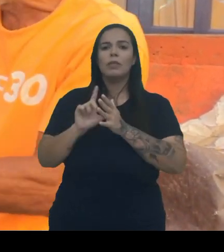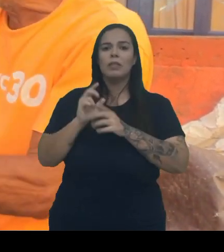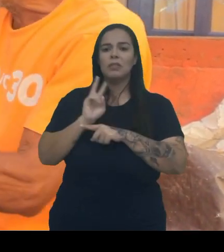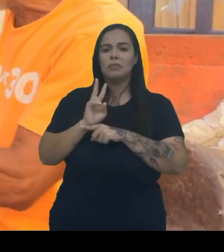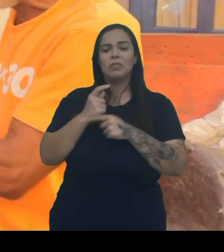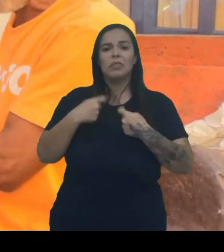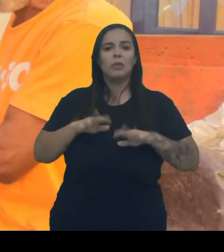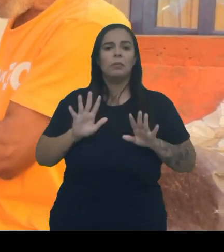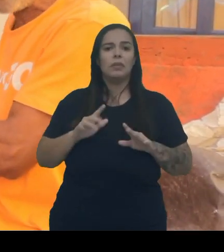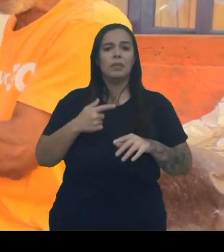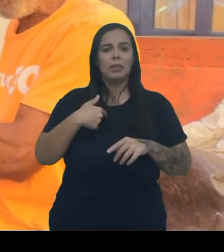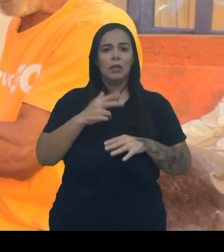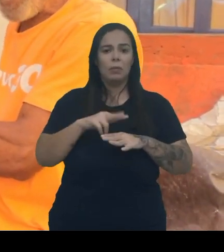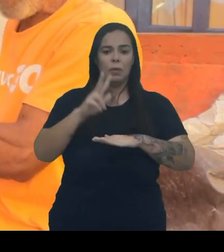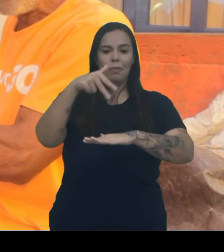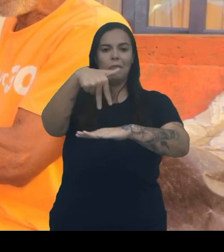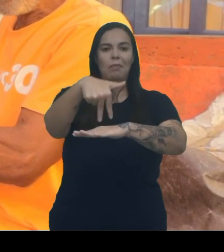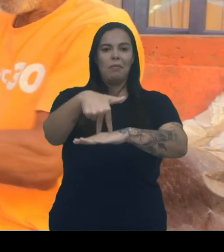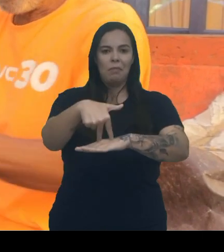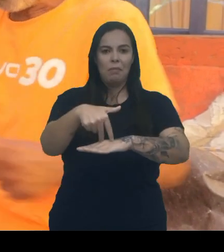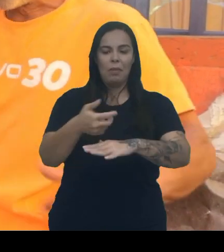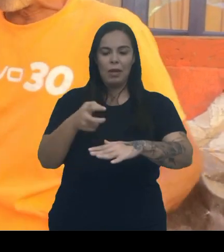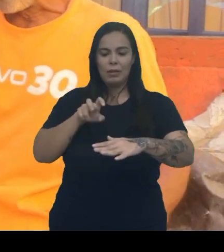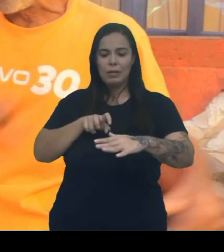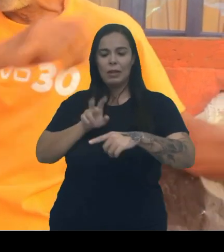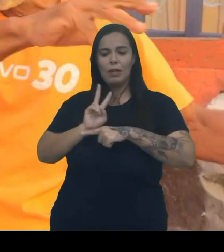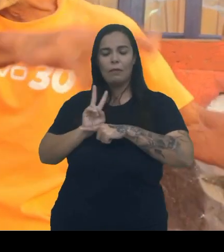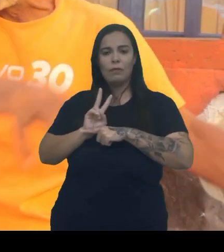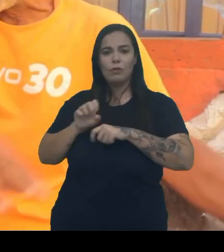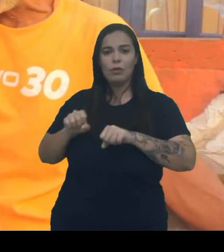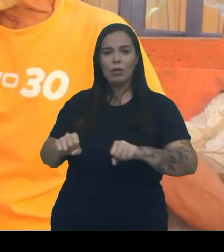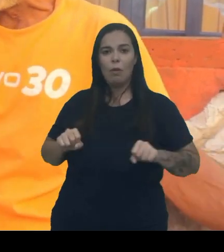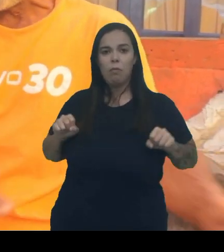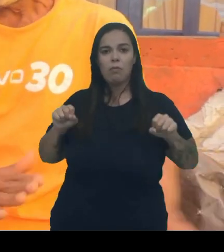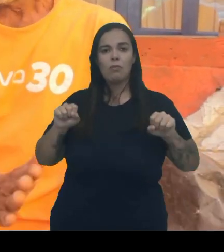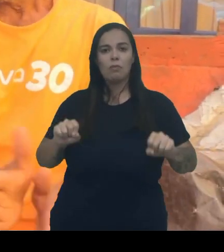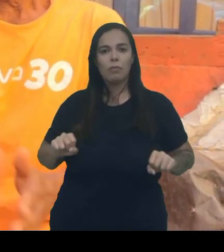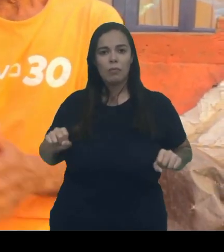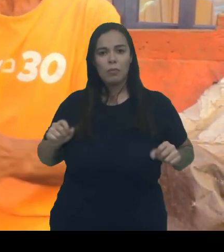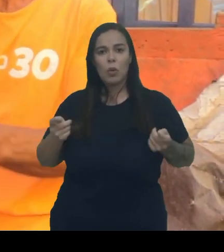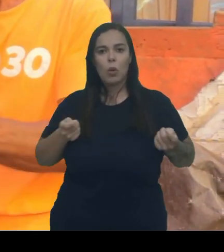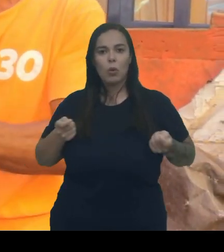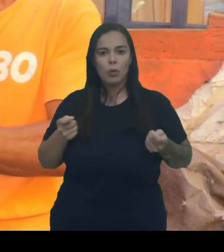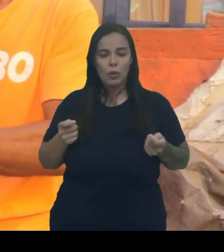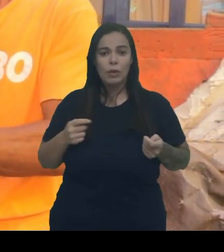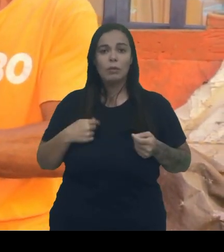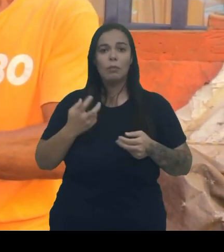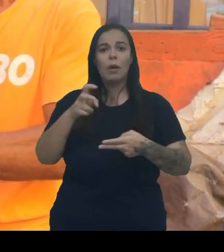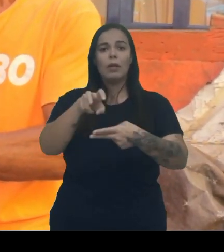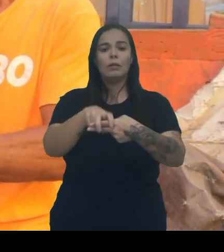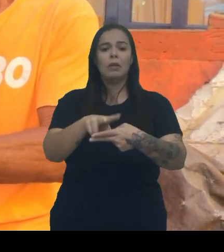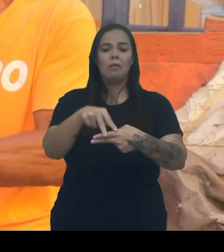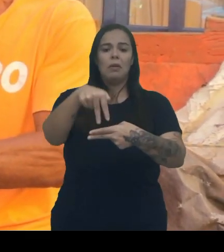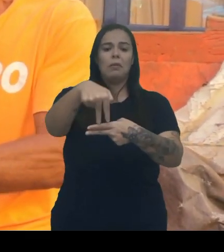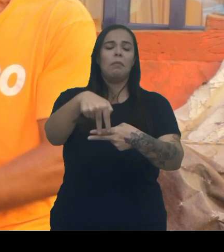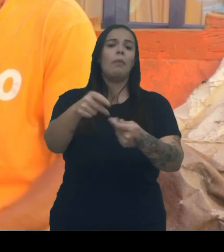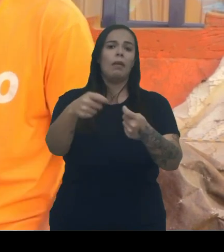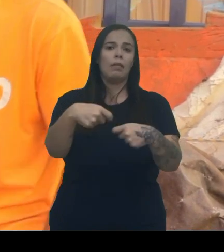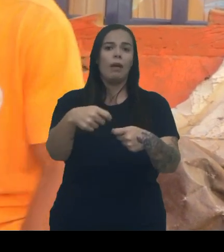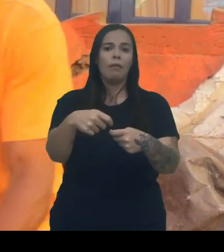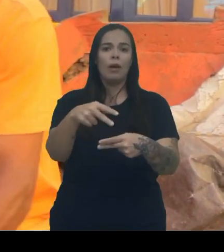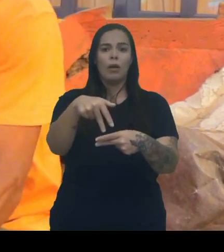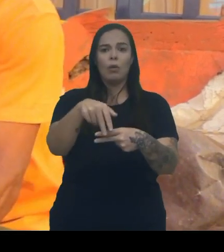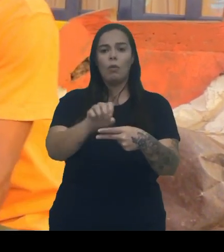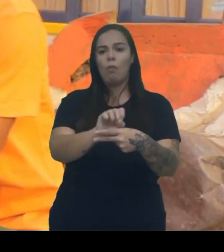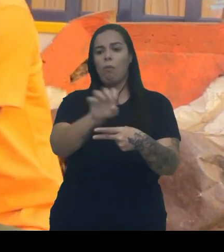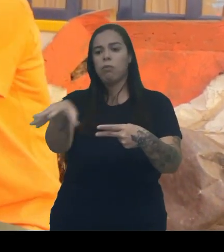que você mesmo aqui na boca, o mestre que vinha em pé, ele com o timão, que ele ia controlando a canoa, a feição. Então, quer dizer,